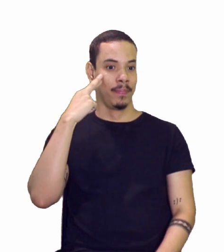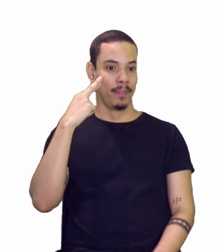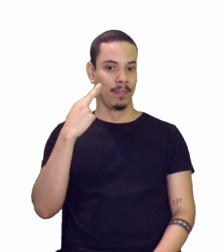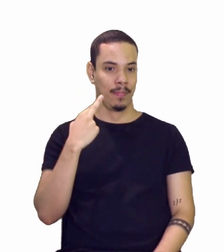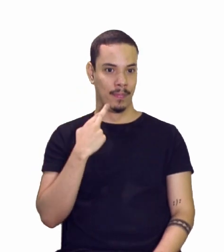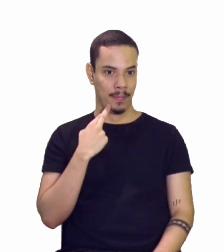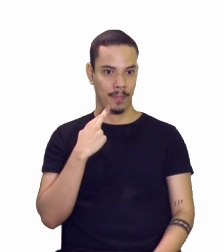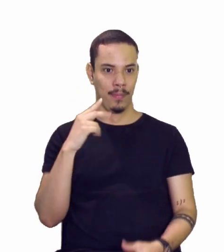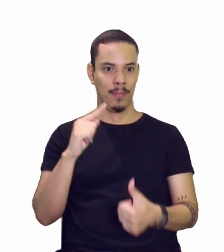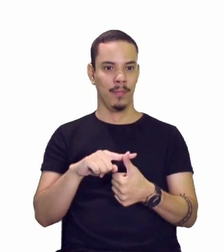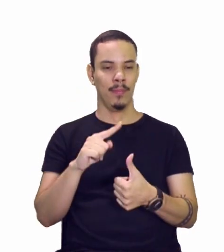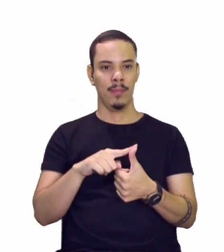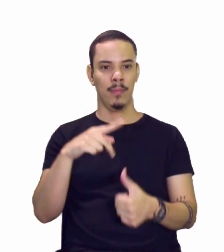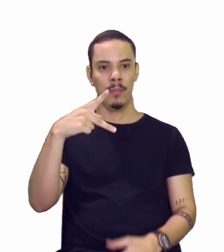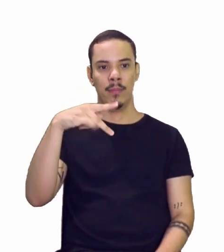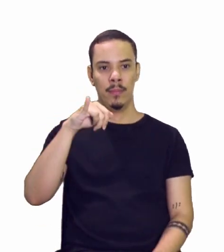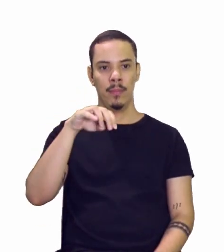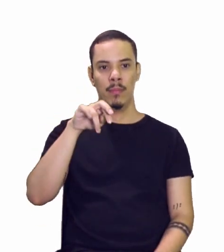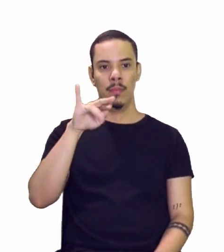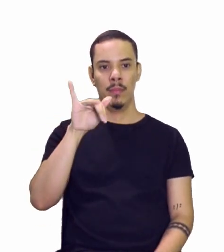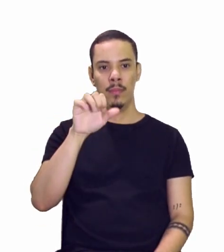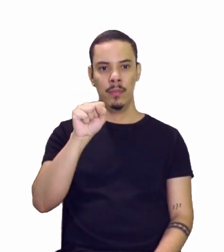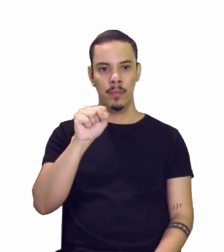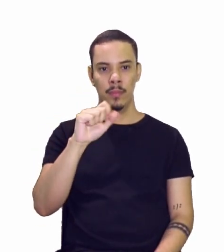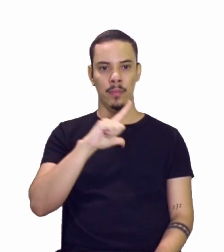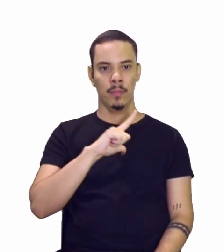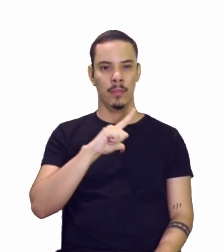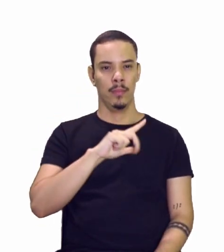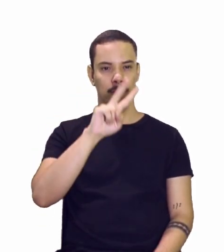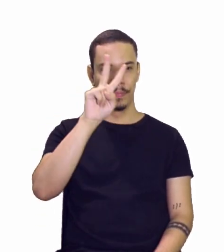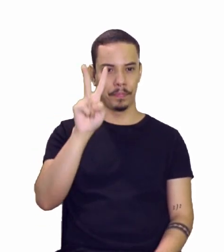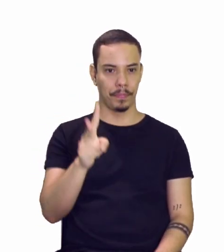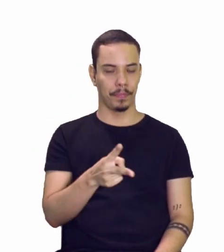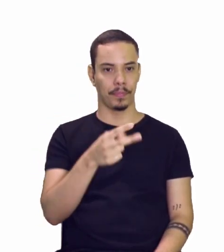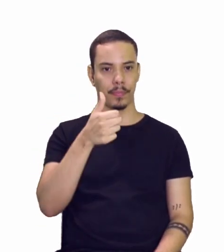tá? Pimenteiras do Oeste, ó, com